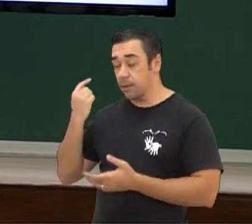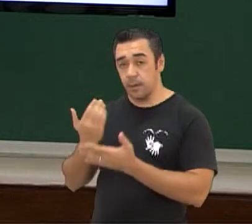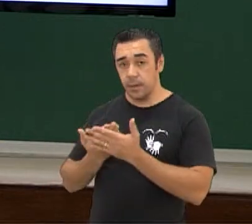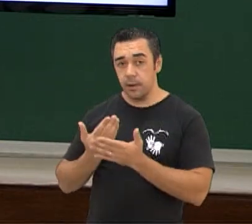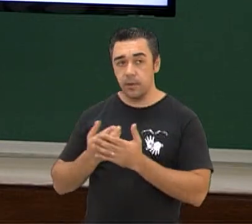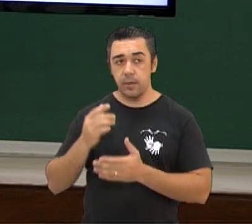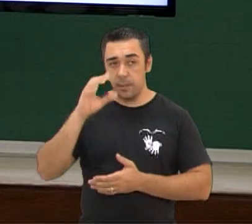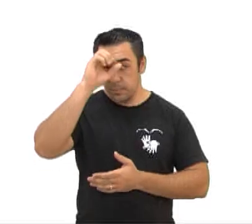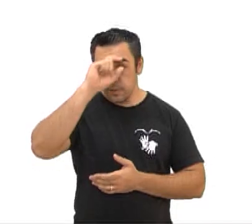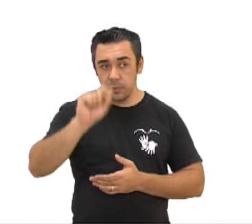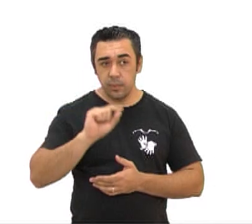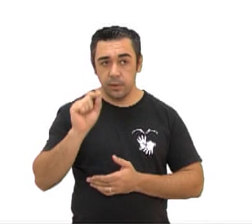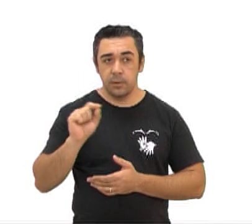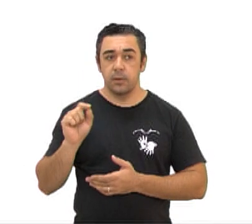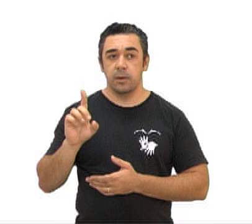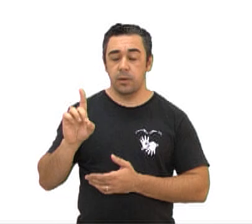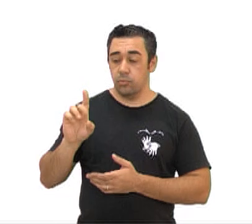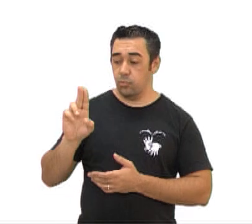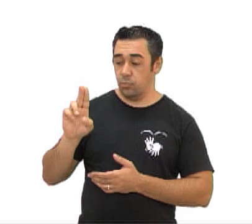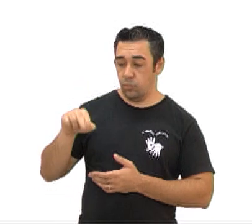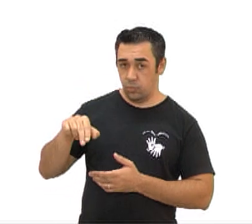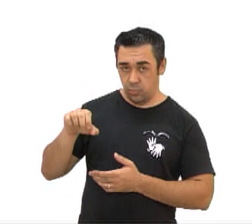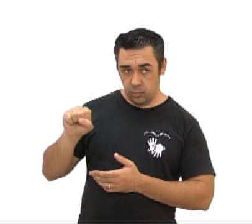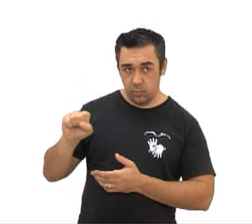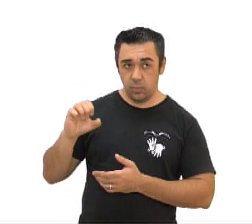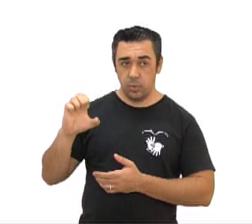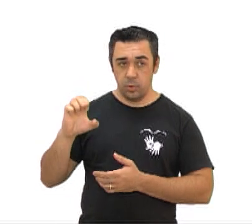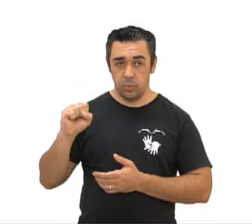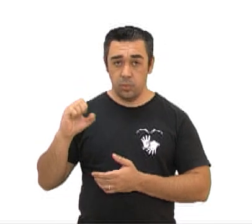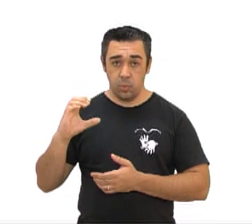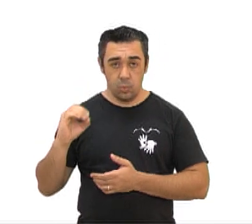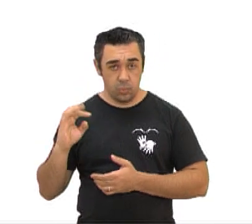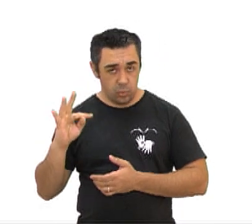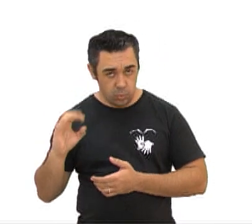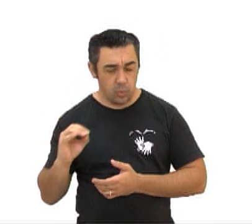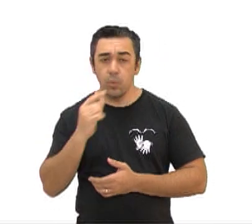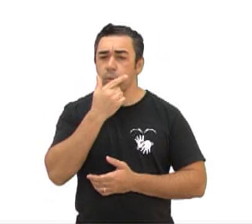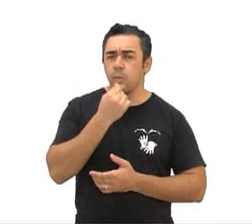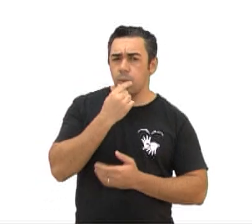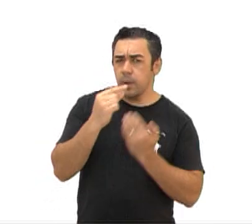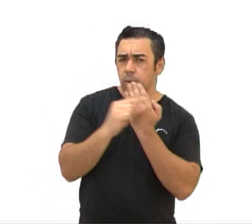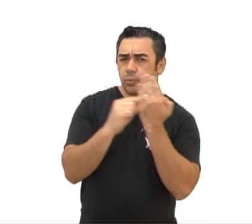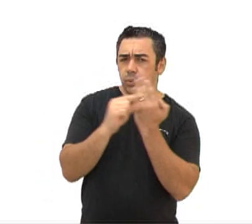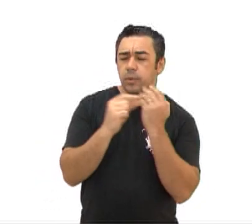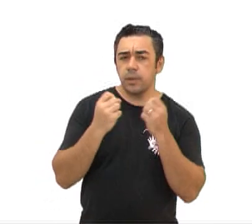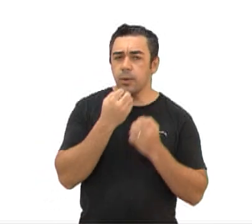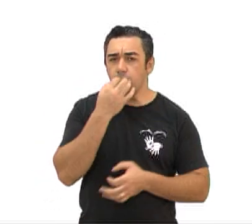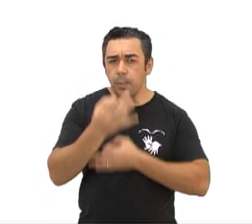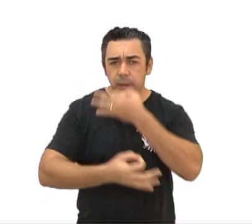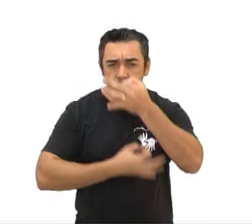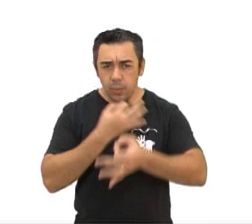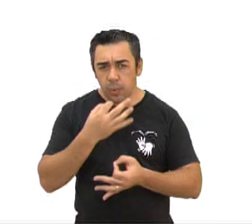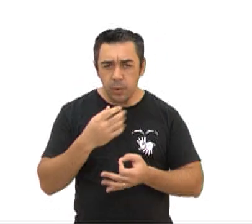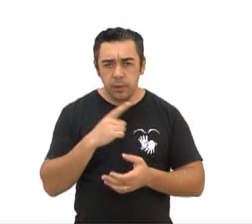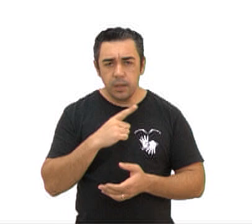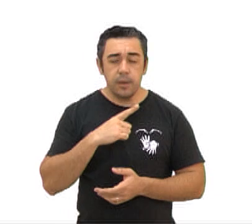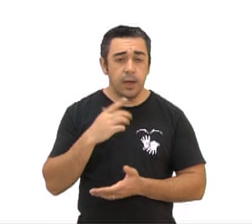Duns Scotus. Ele foi um grande comentador das obras antigas e criou o princípio